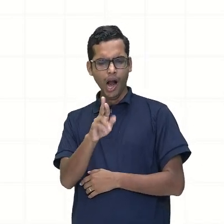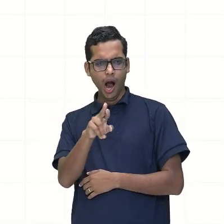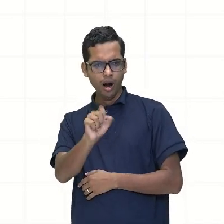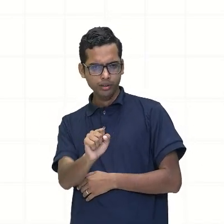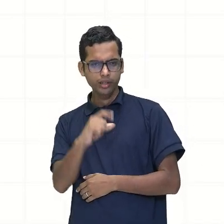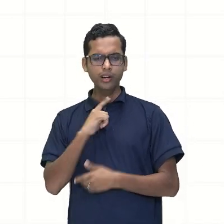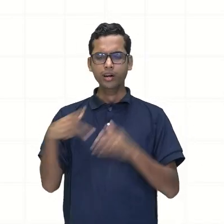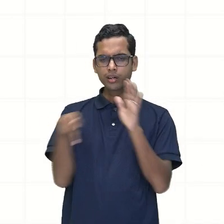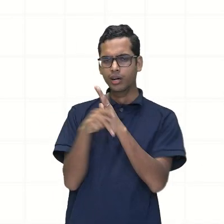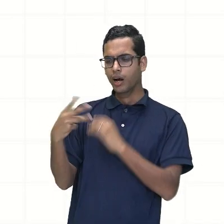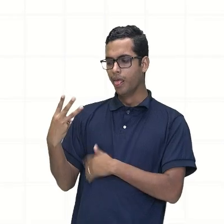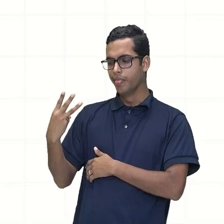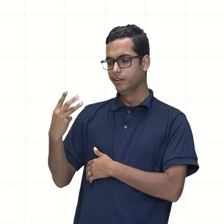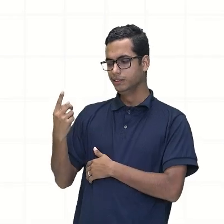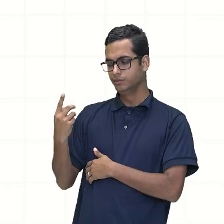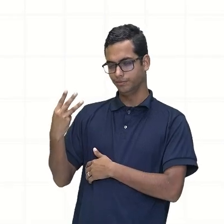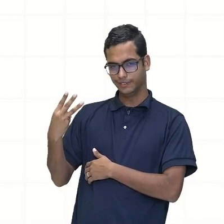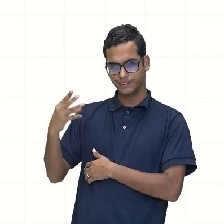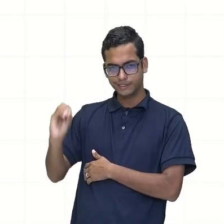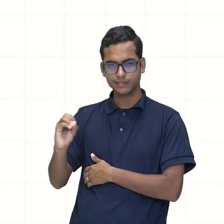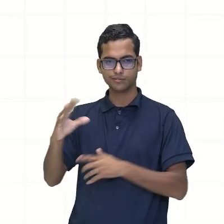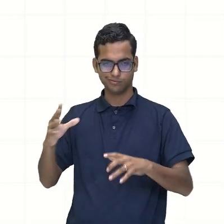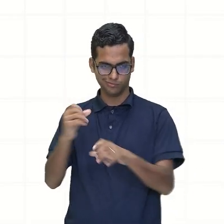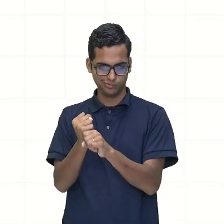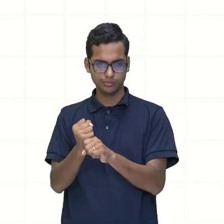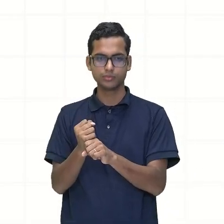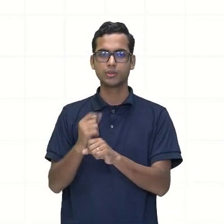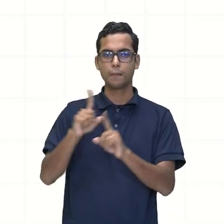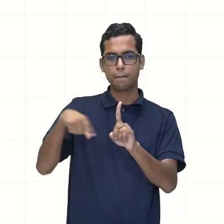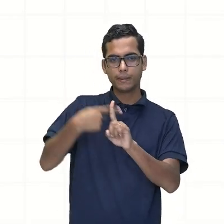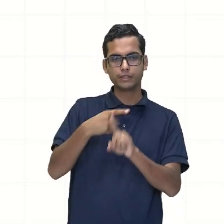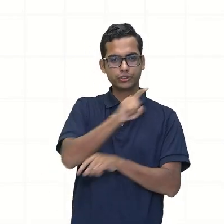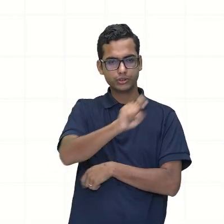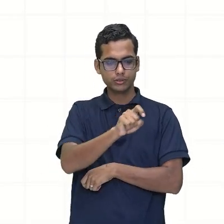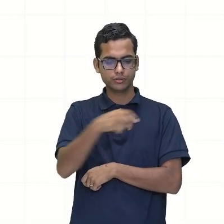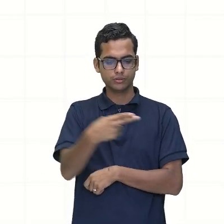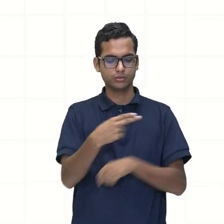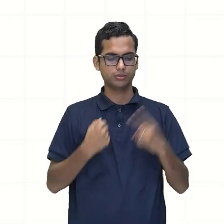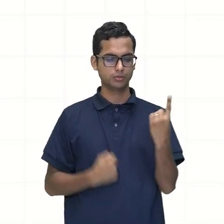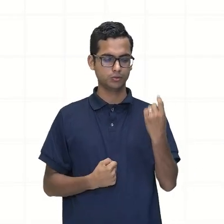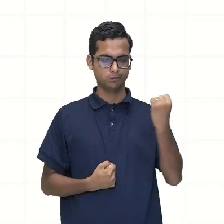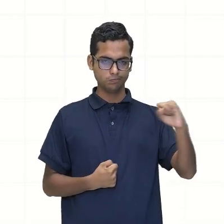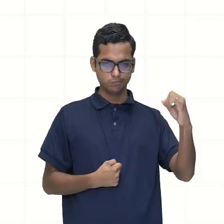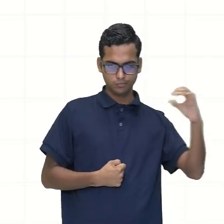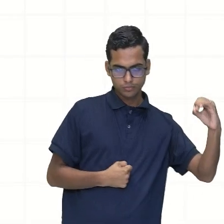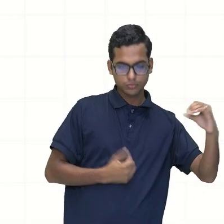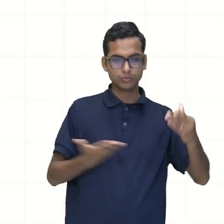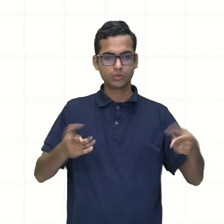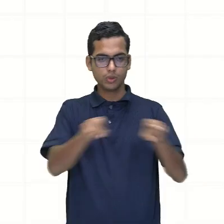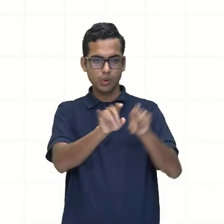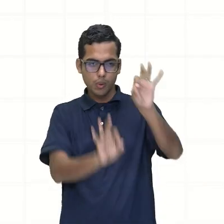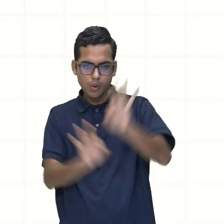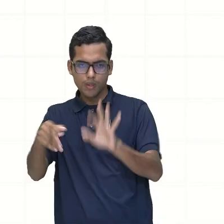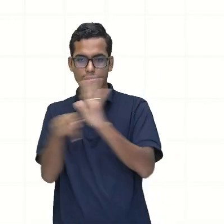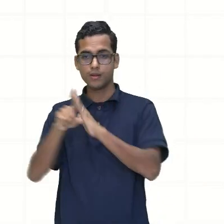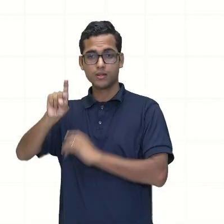30, 30 mais x igual a 180. Então, vamos ter que x é igual